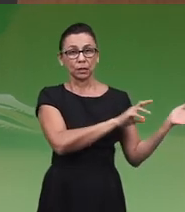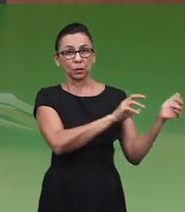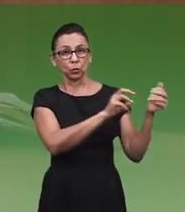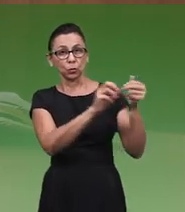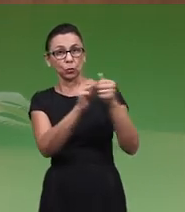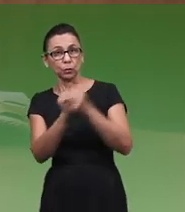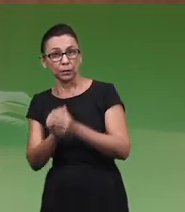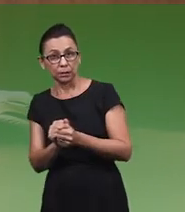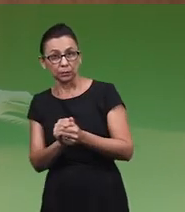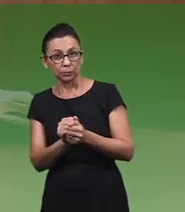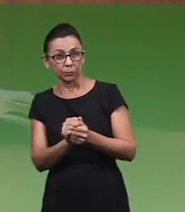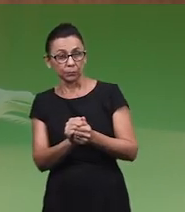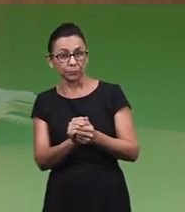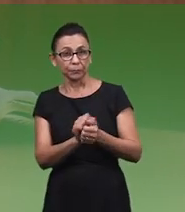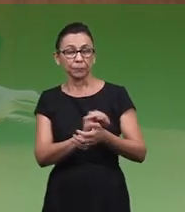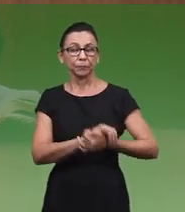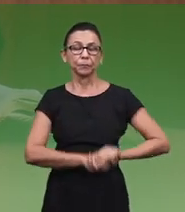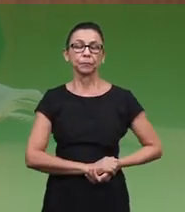entrar aqui.